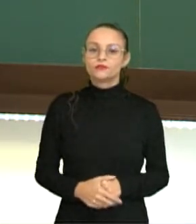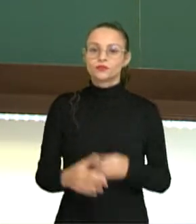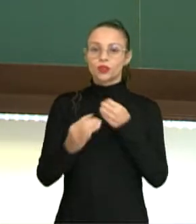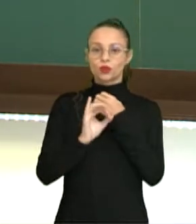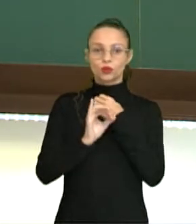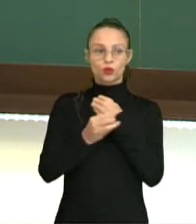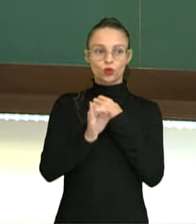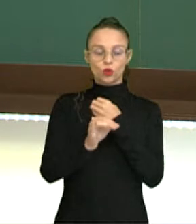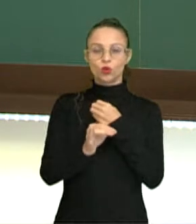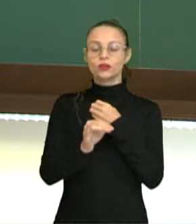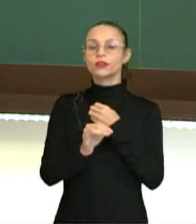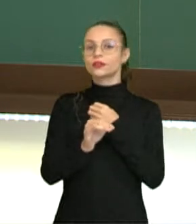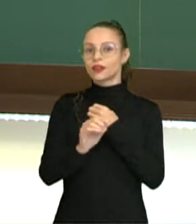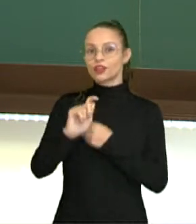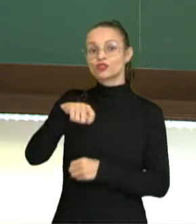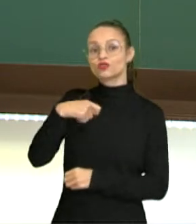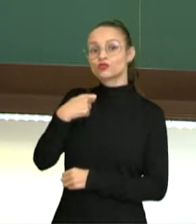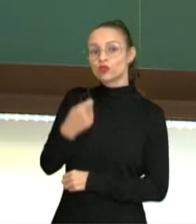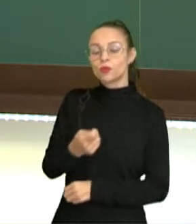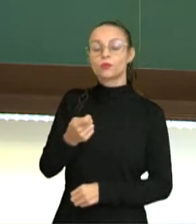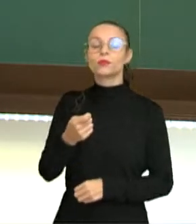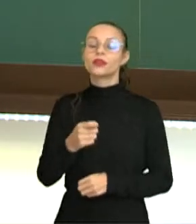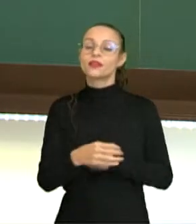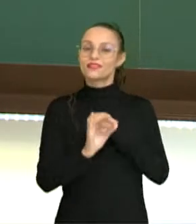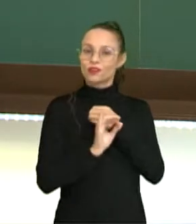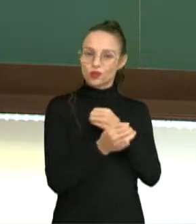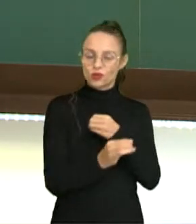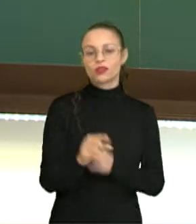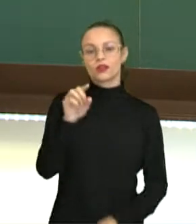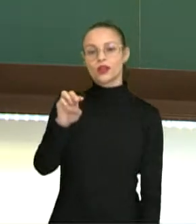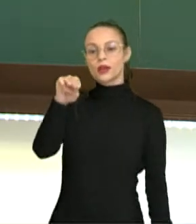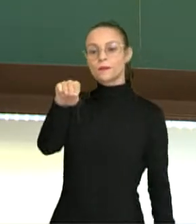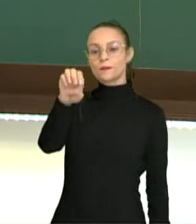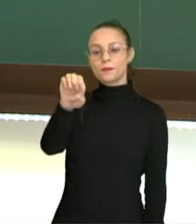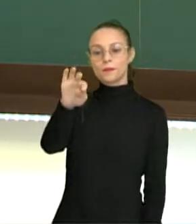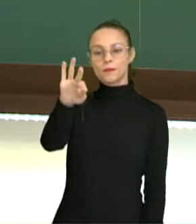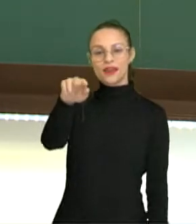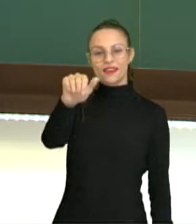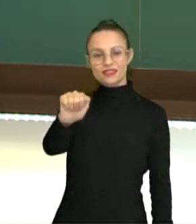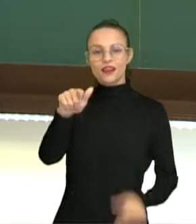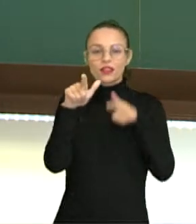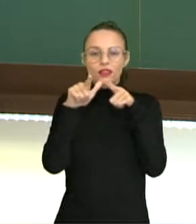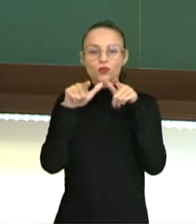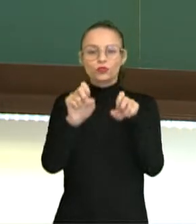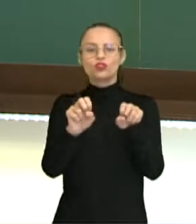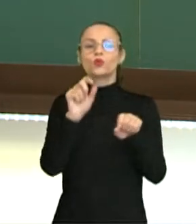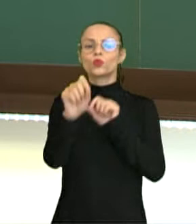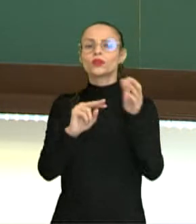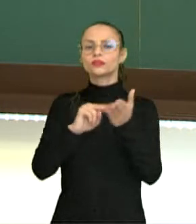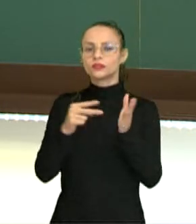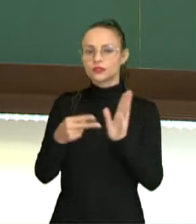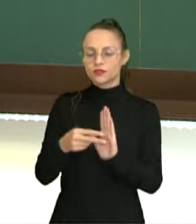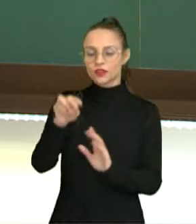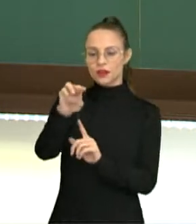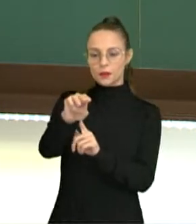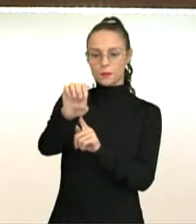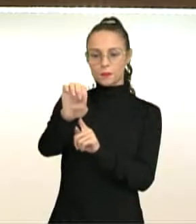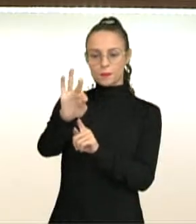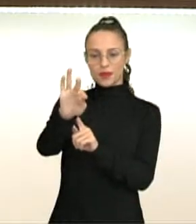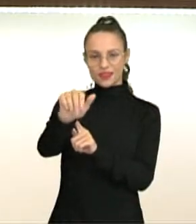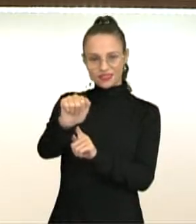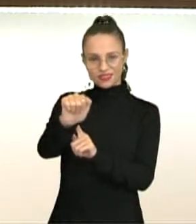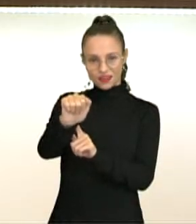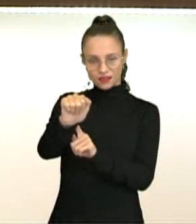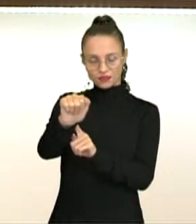Crônica metalinguística, o que é a metalinguagem, né? Daí vem a derivação metalinguística. Metalinguagem, você